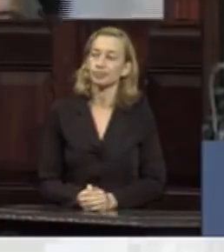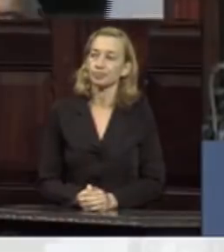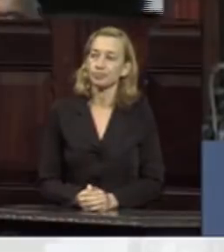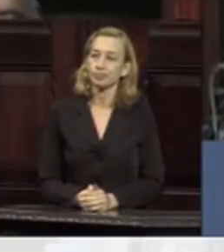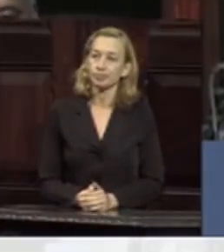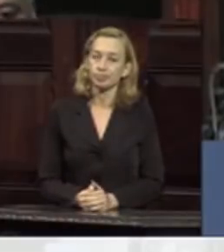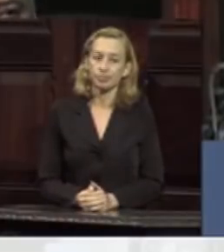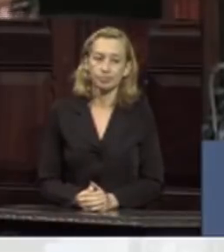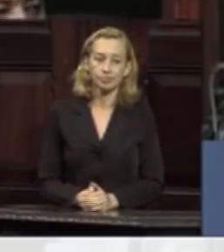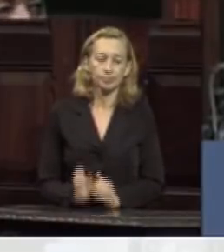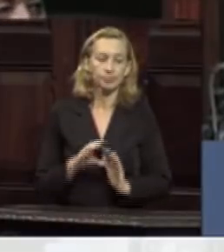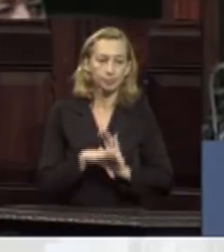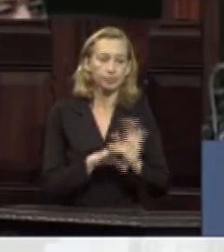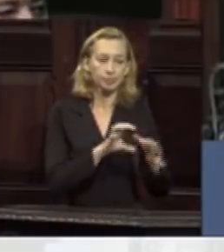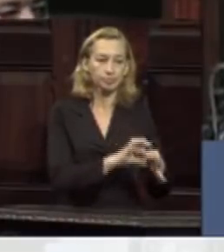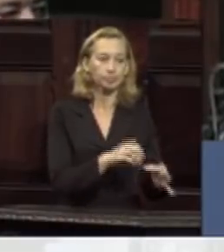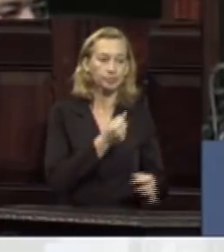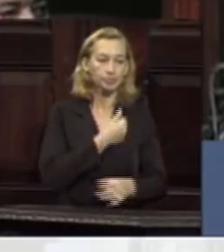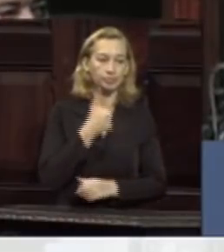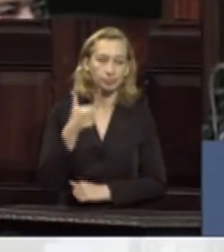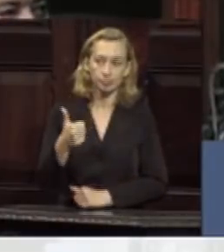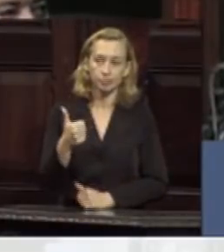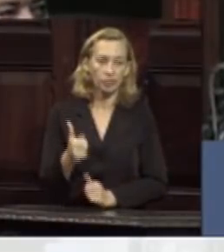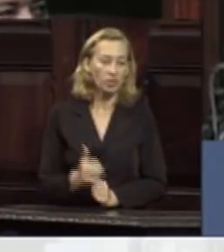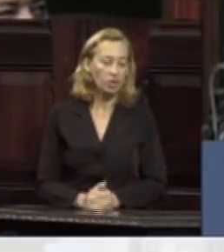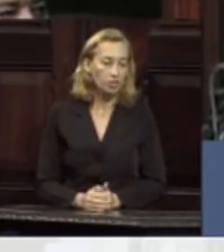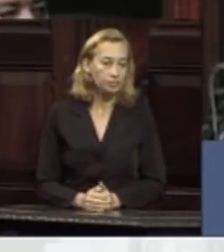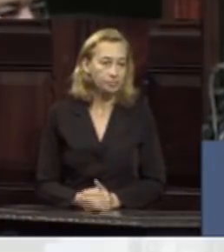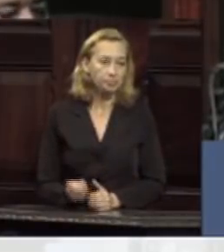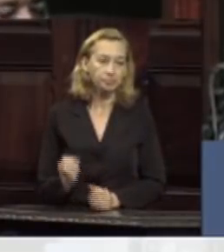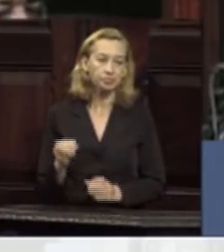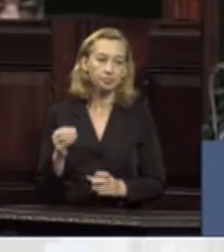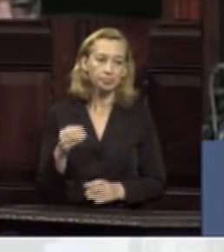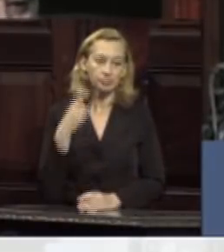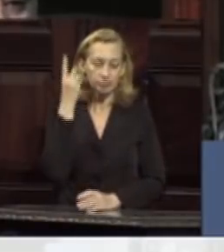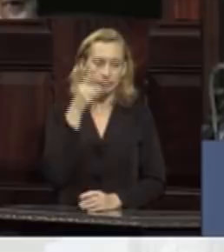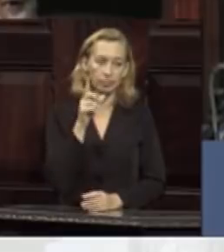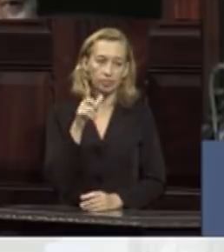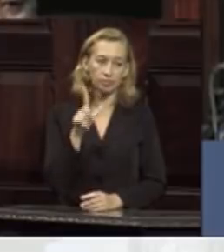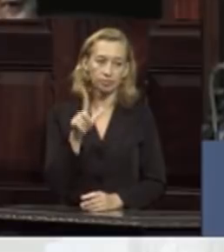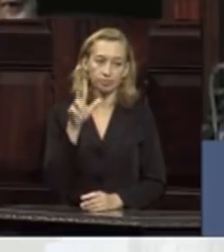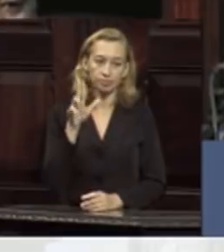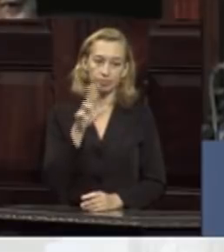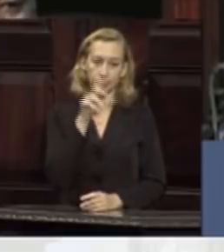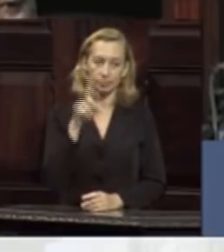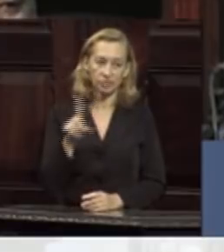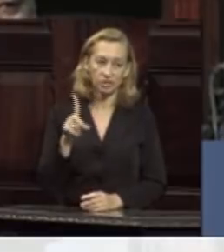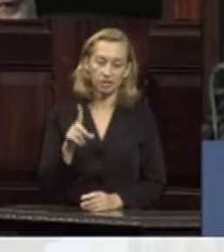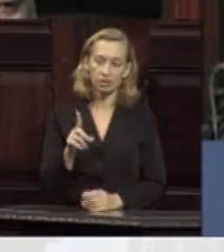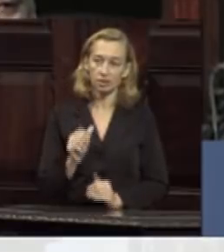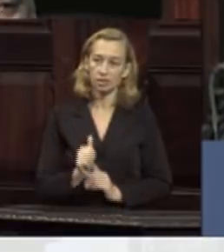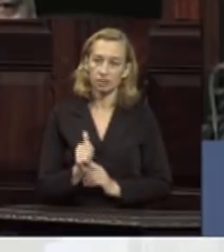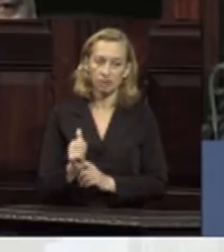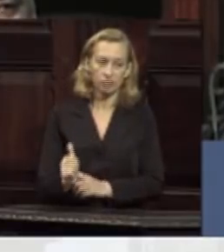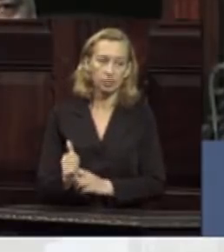para a emenda aditiva número 1, de autoria do deputado Luiz Paulo. Para encaminhar, senhor presidente. Para encaminhar,